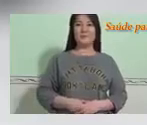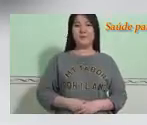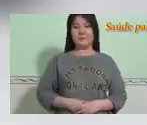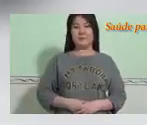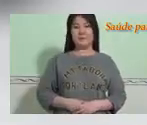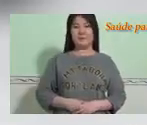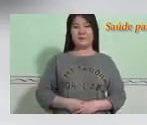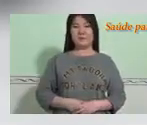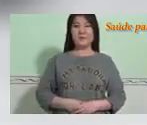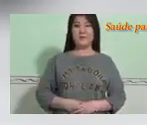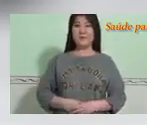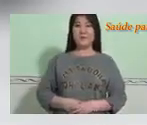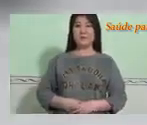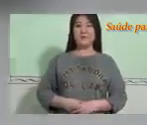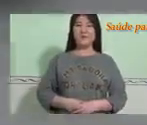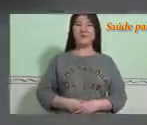para